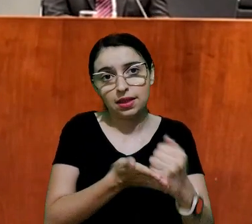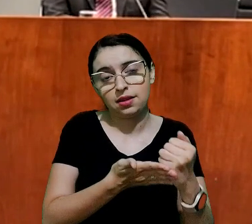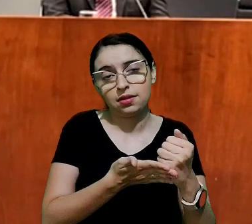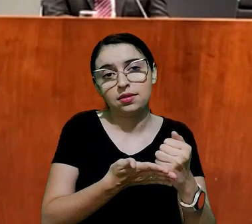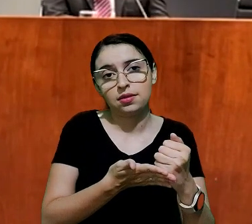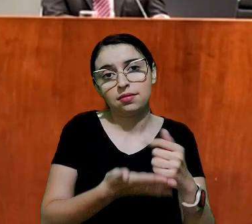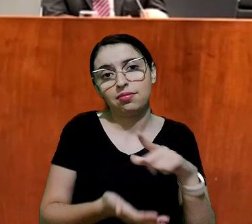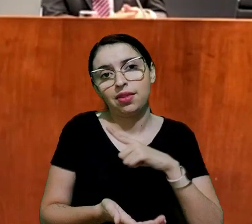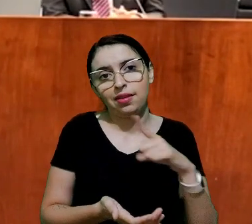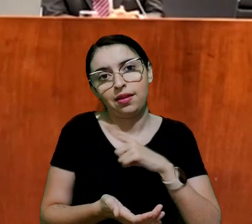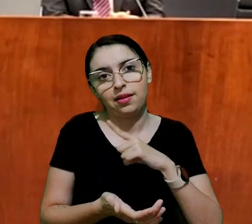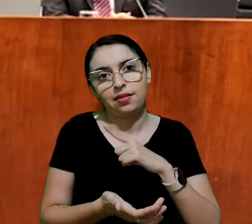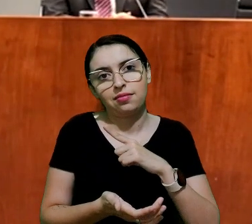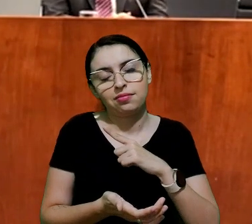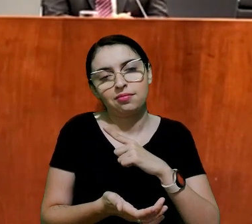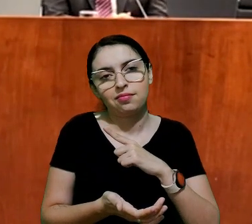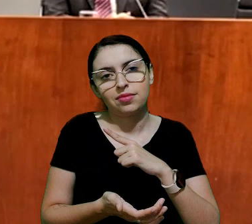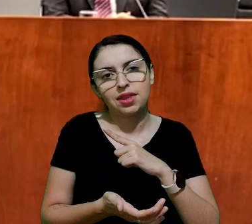tem objeto ilícito.